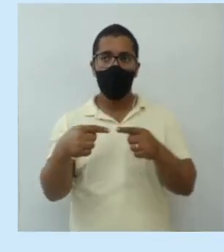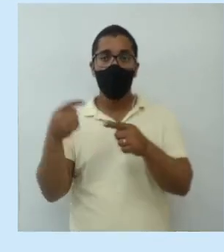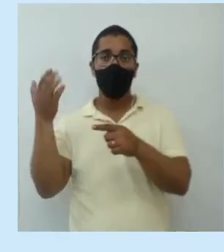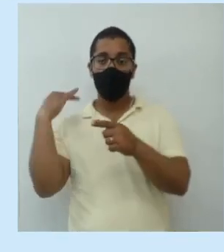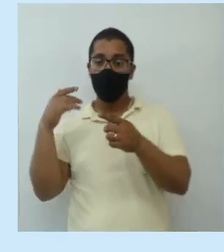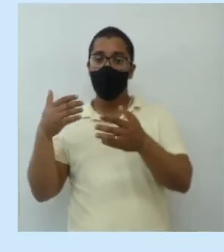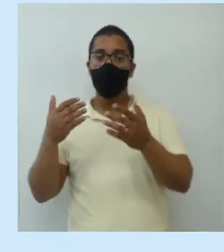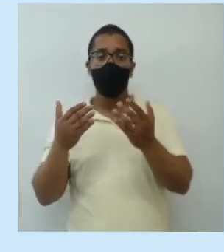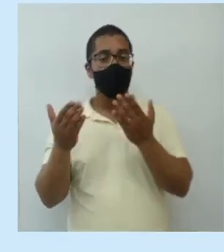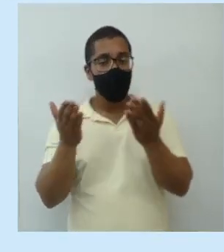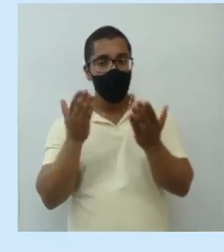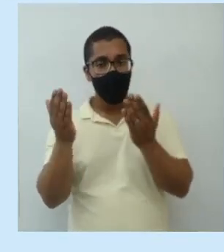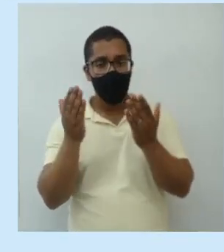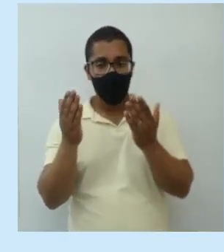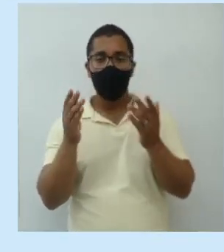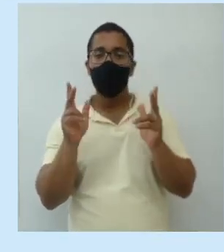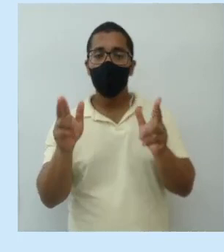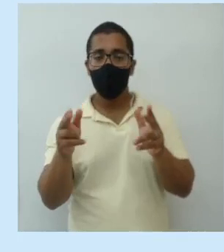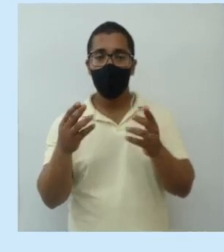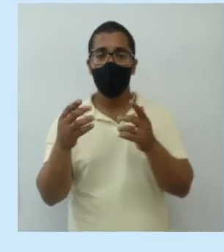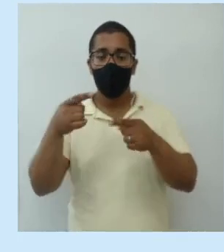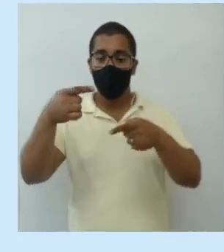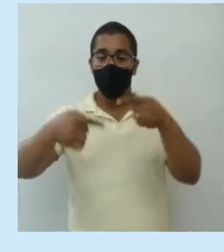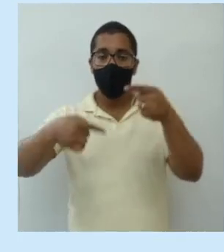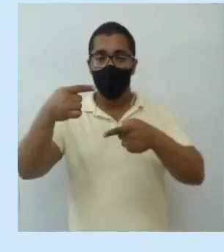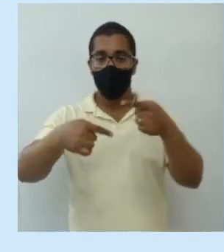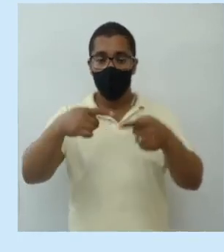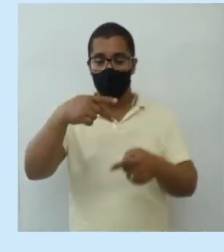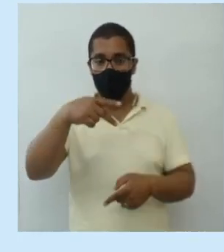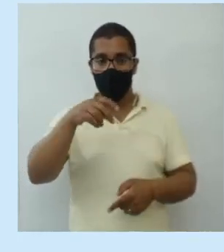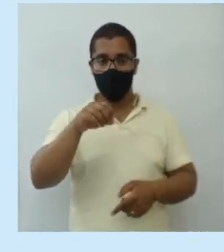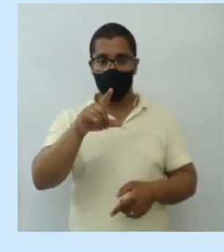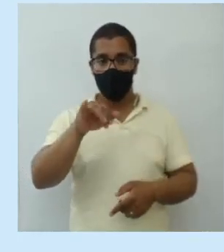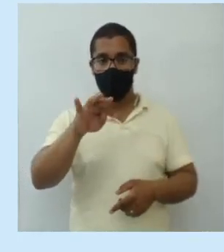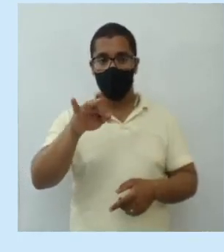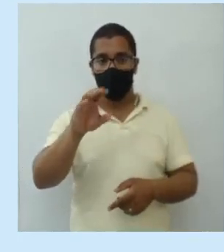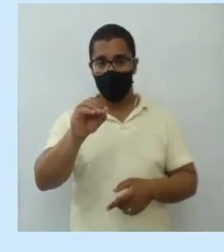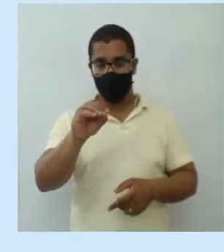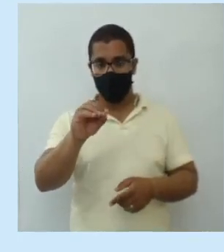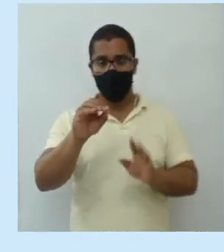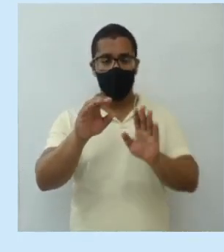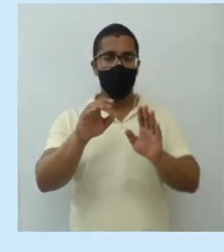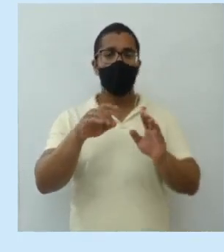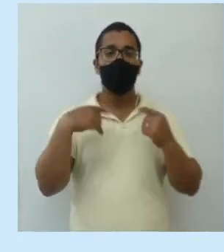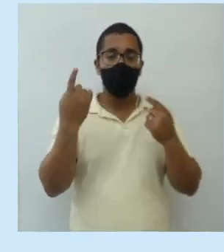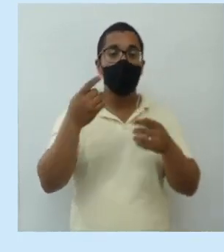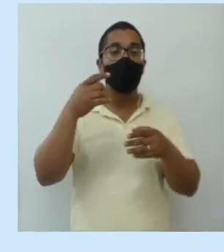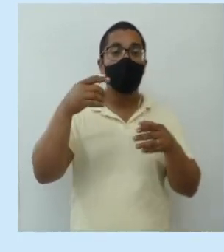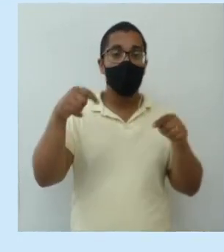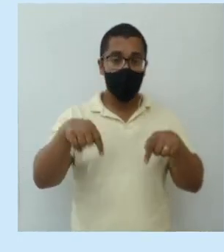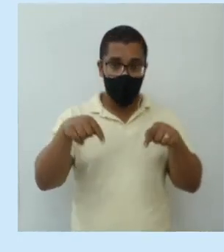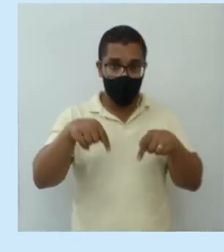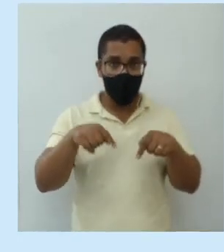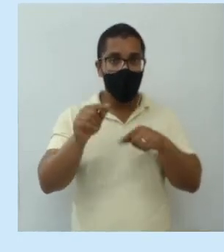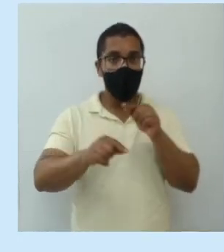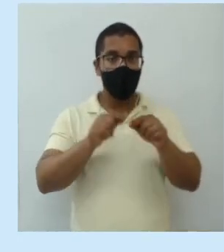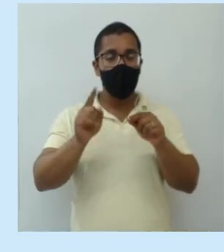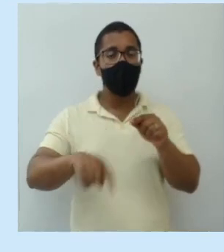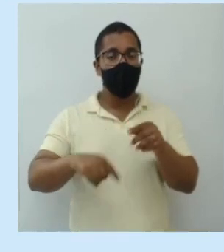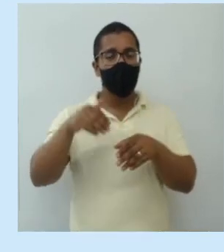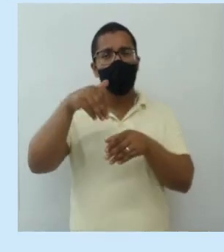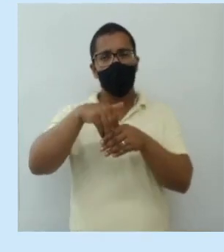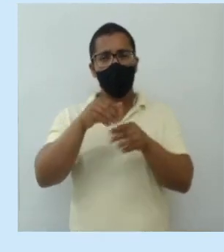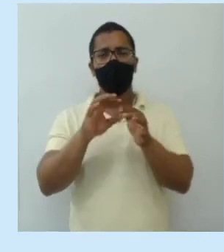Então uma outra diferença é que a nossa democracia ela é representativa, enquanto a democracia ateniense ela era uma